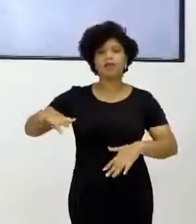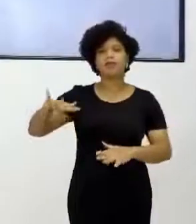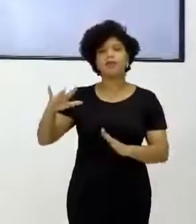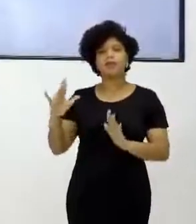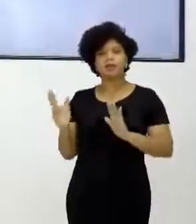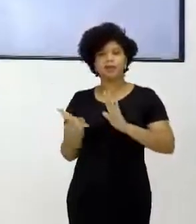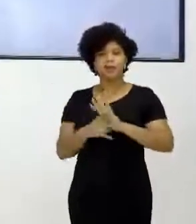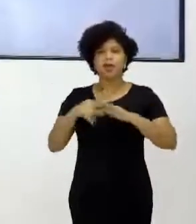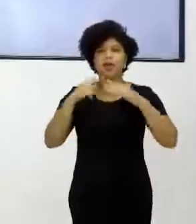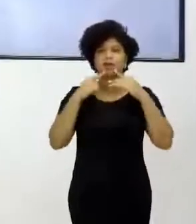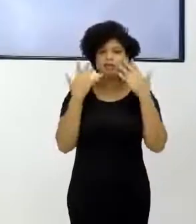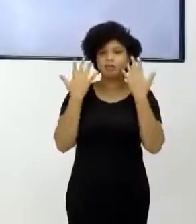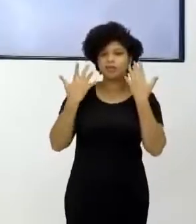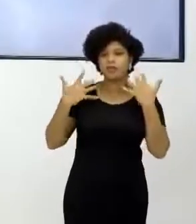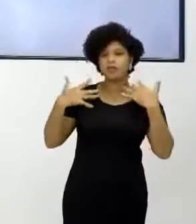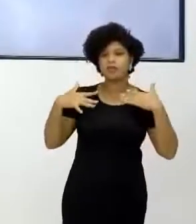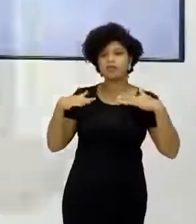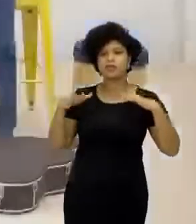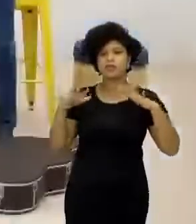sua natureza é